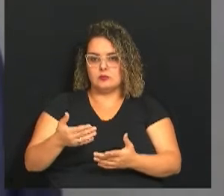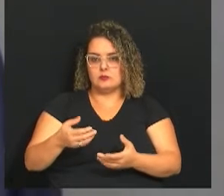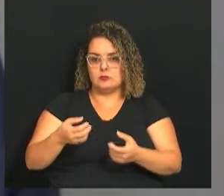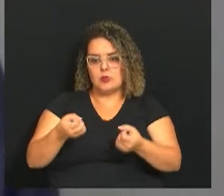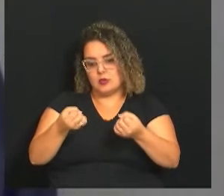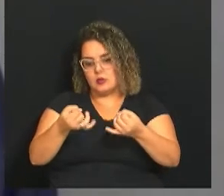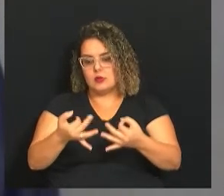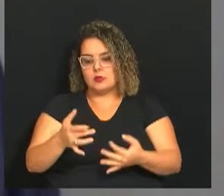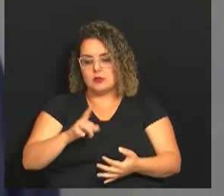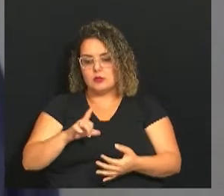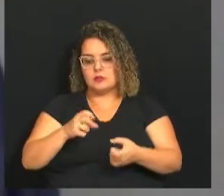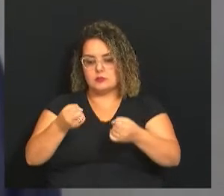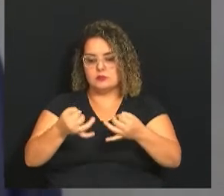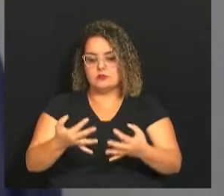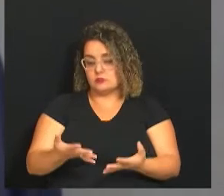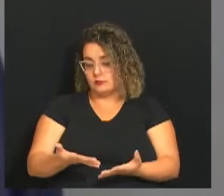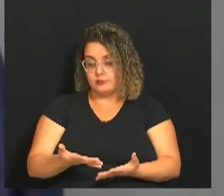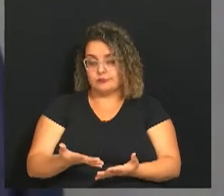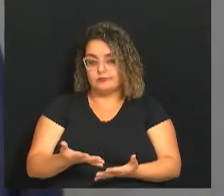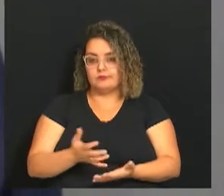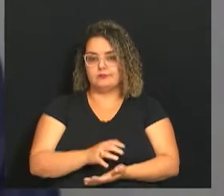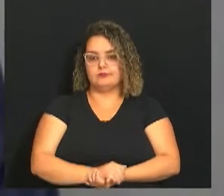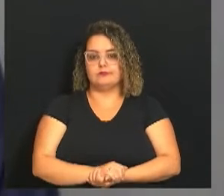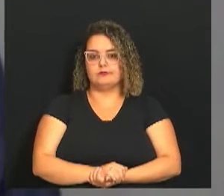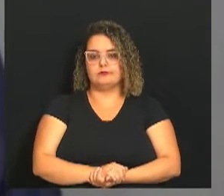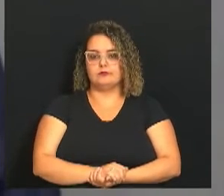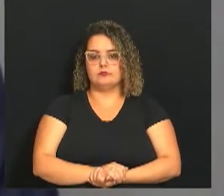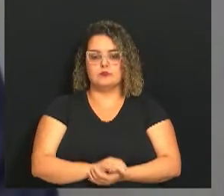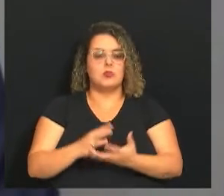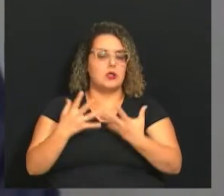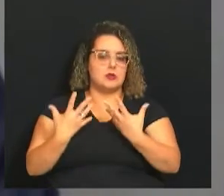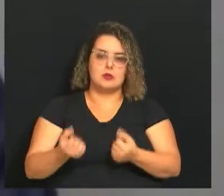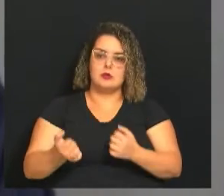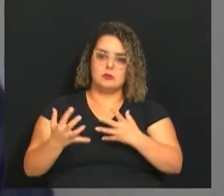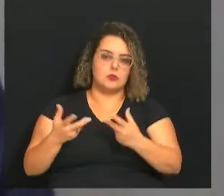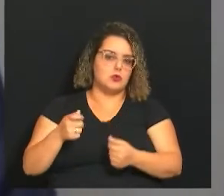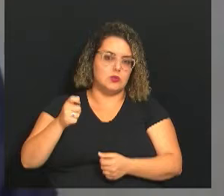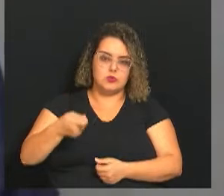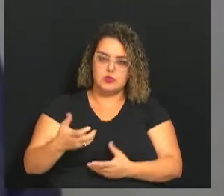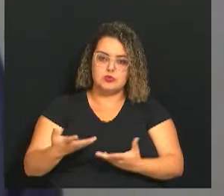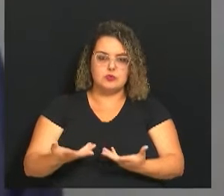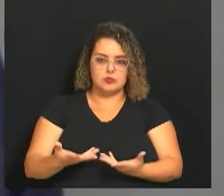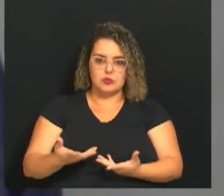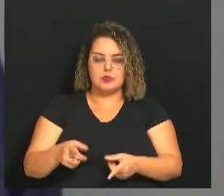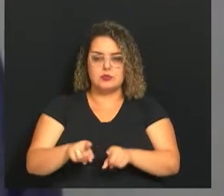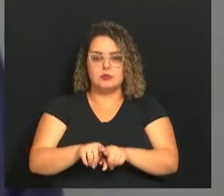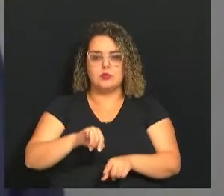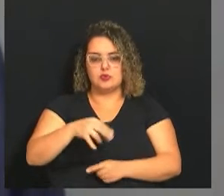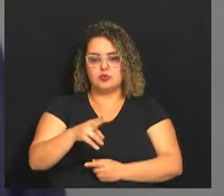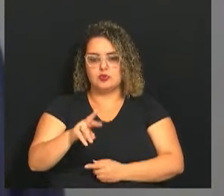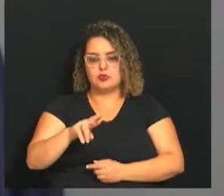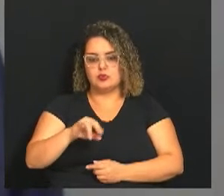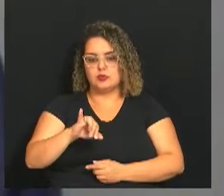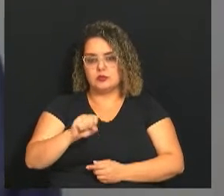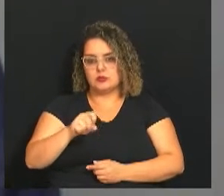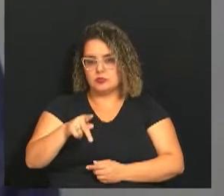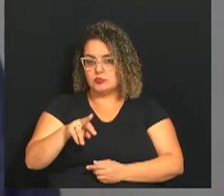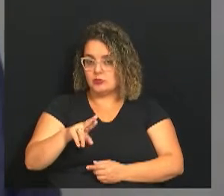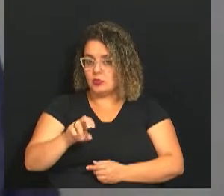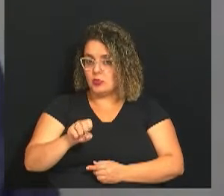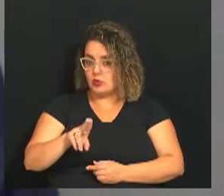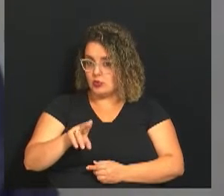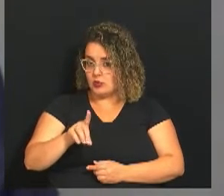claro por todas as decisões dos tribunais de que o funcionário que possui problema de alcoolismo ele não tem que ser tratado como um